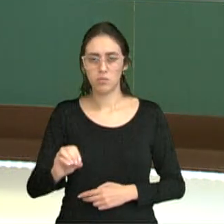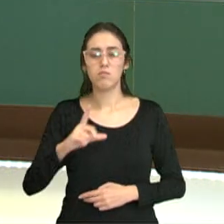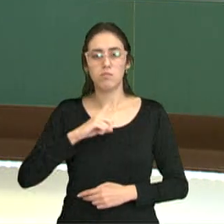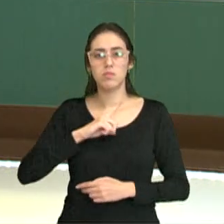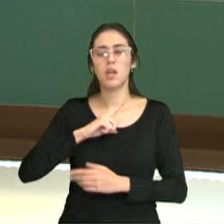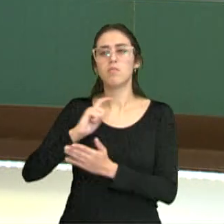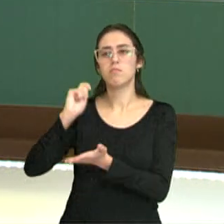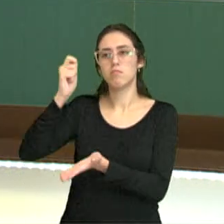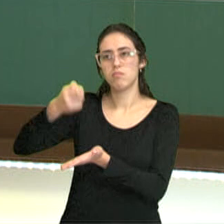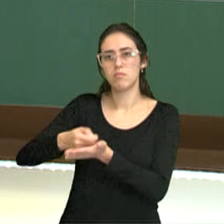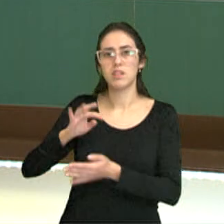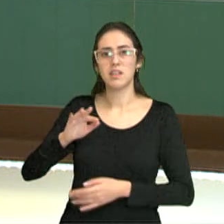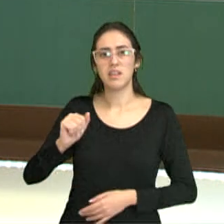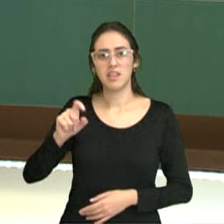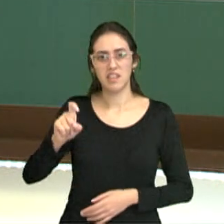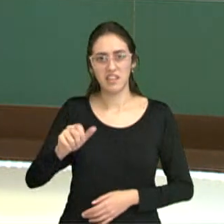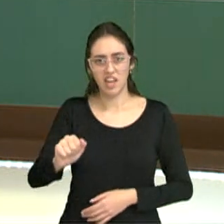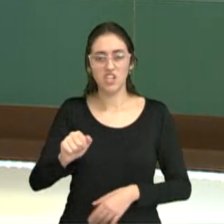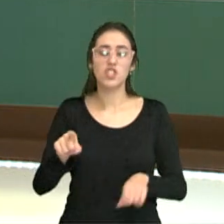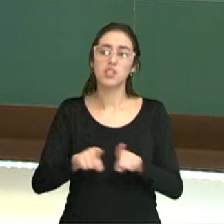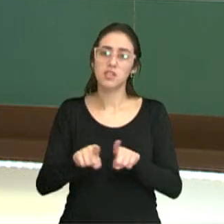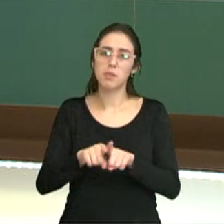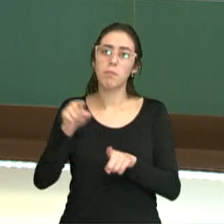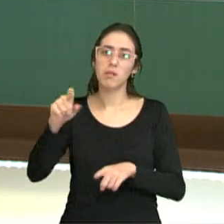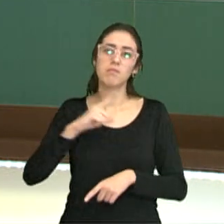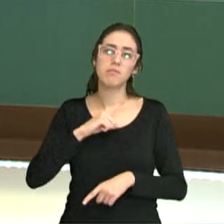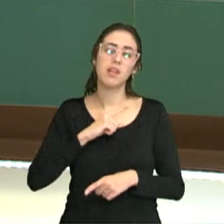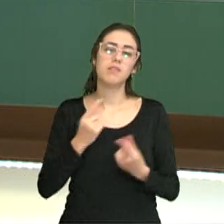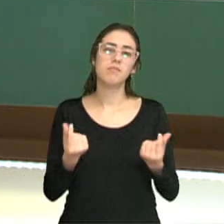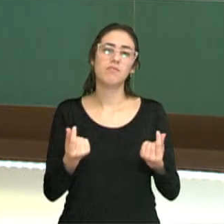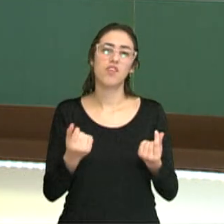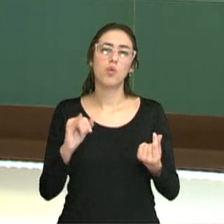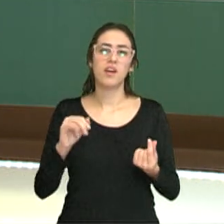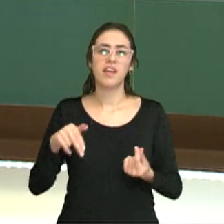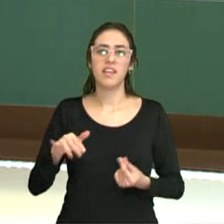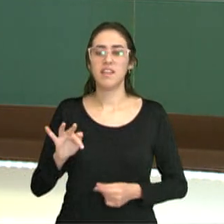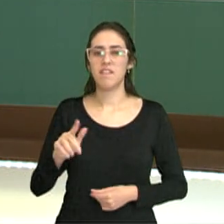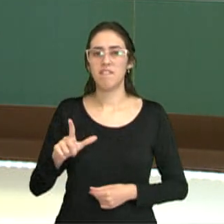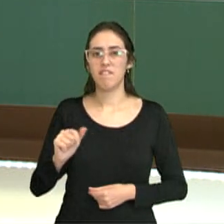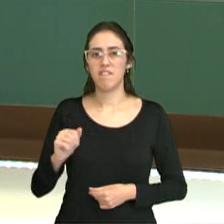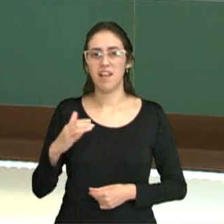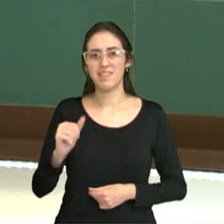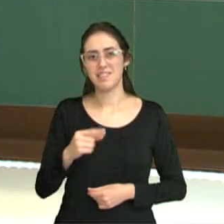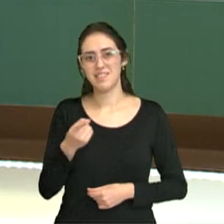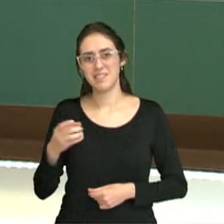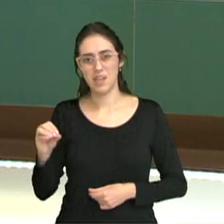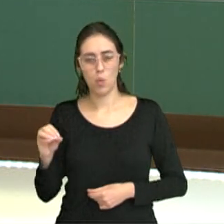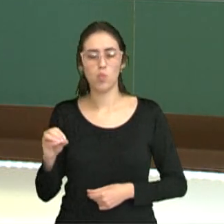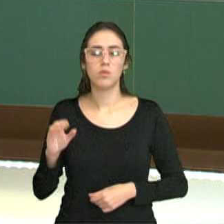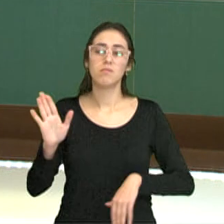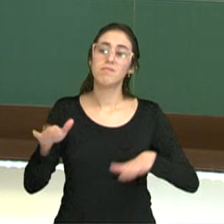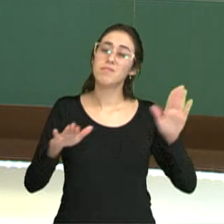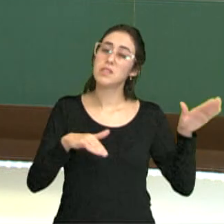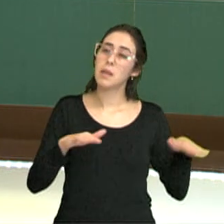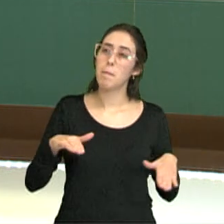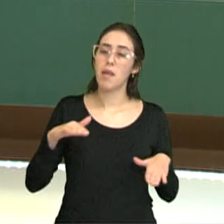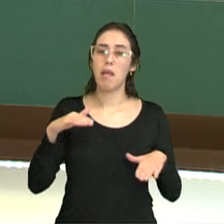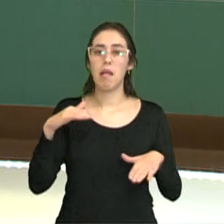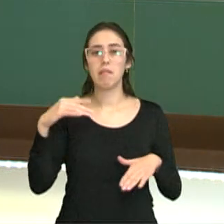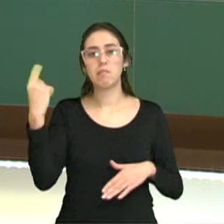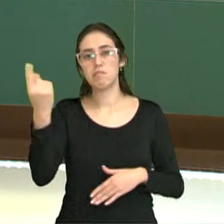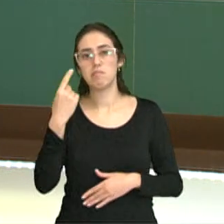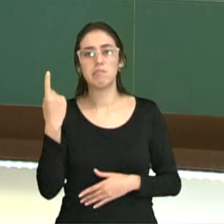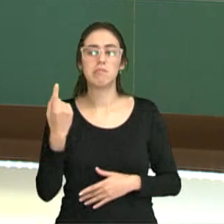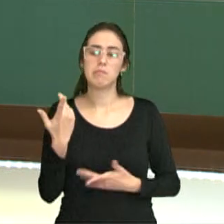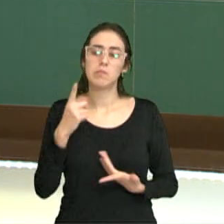híbrido acompanha muitas vezes o valor da inflação. E isso vai depender exatamente da tua disponibilidade e qual o